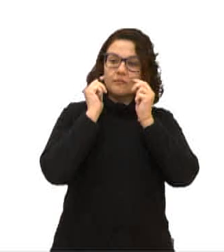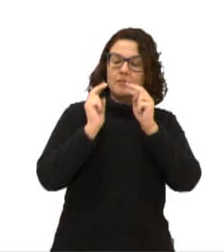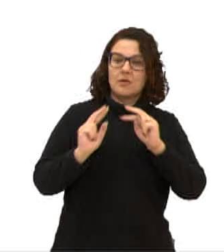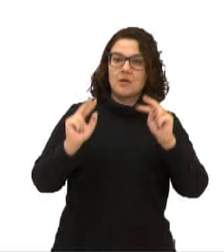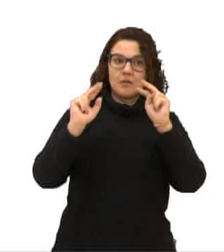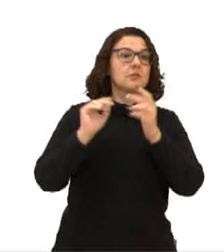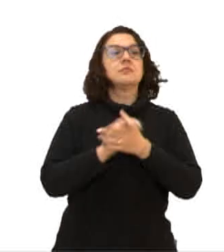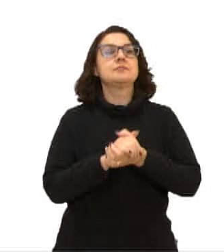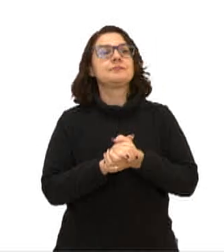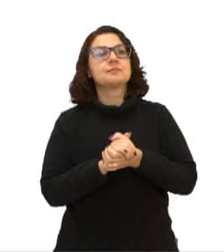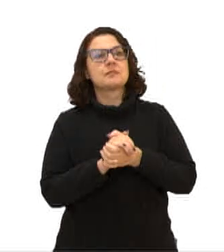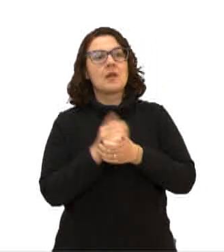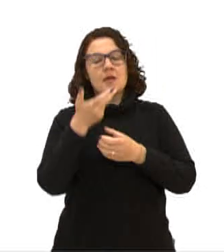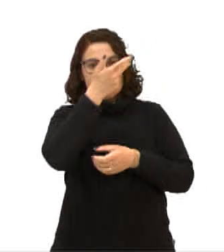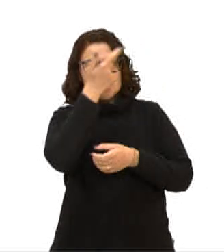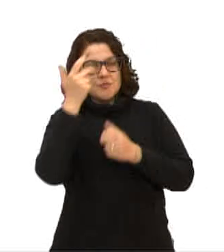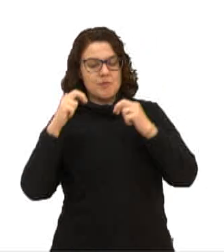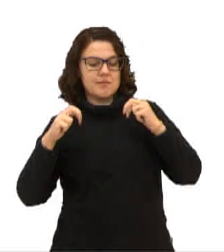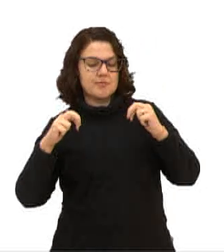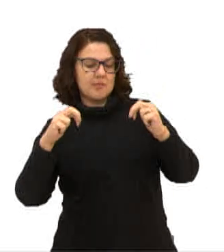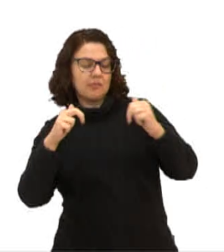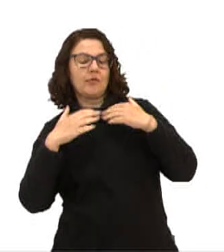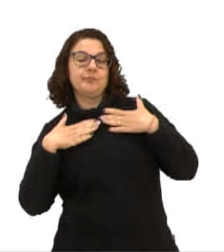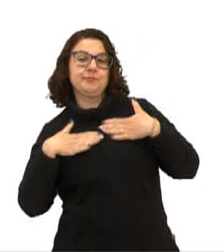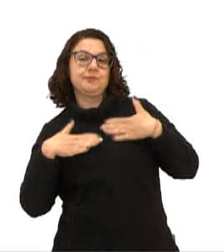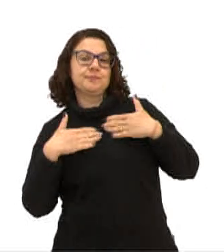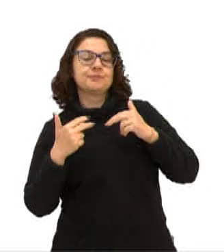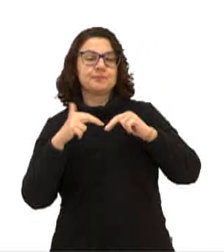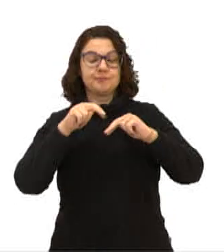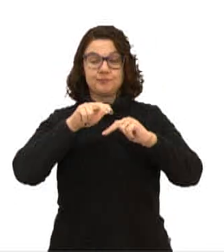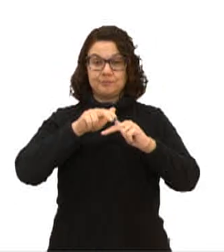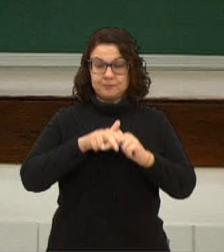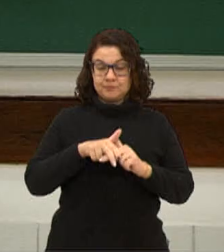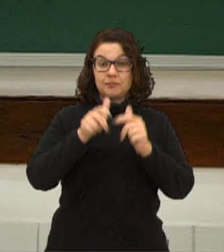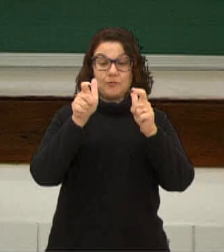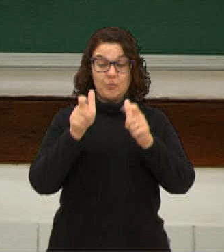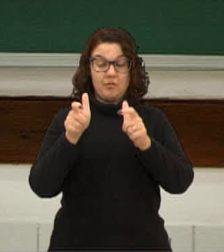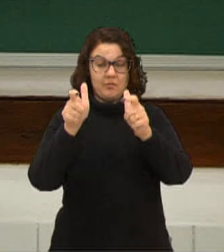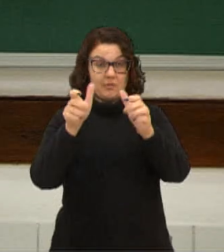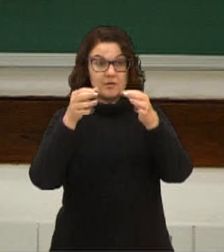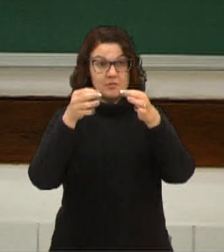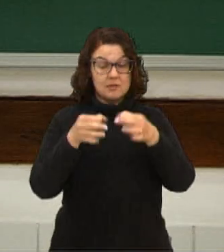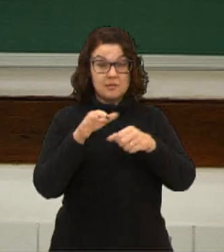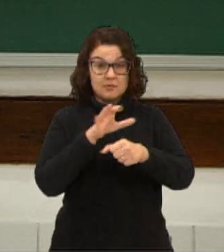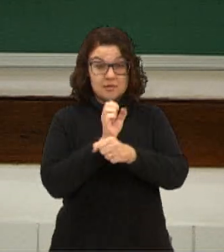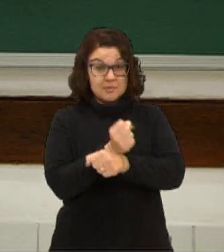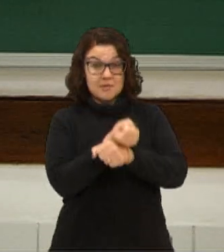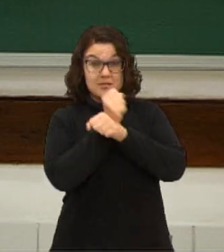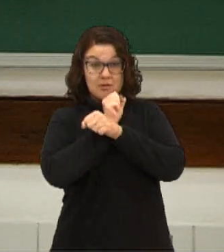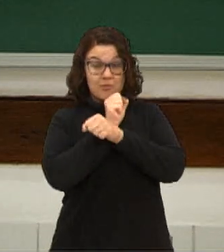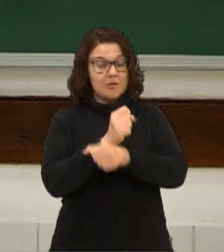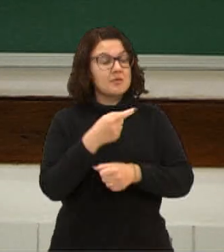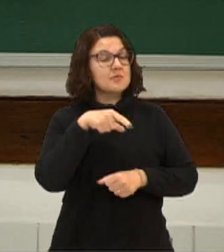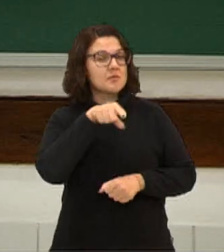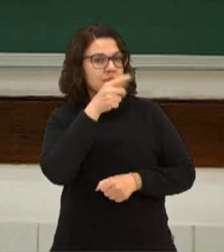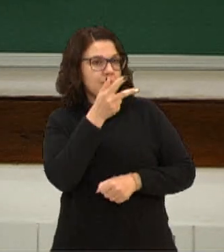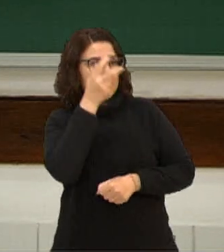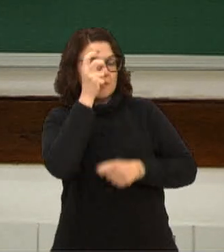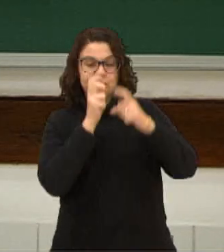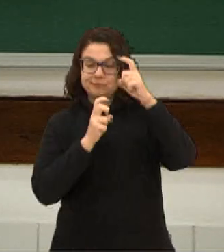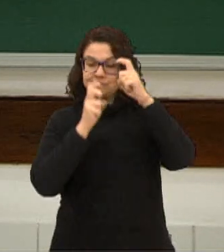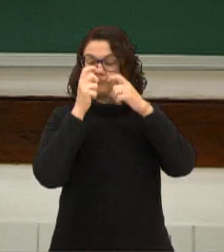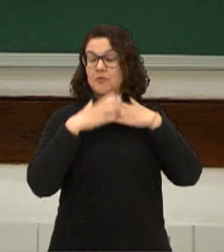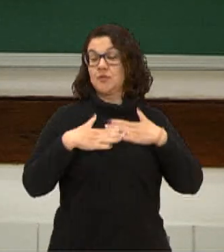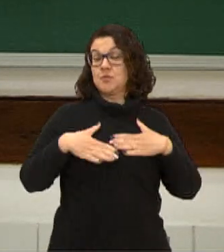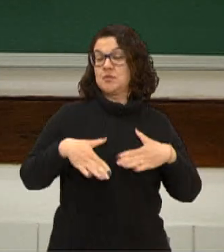aí a diferença, as pessoas sentadas confortavelmente em seus lugares, em segurança. A gente já observa a expressão